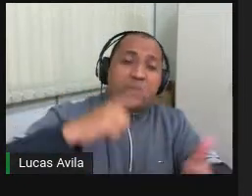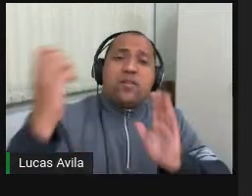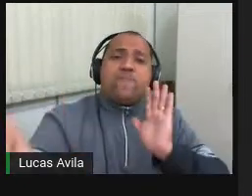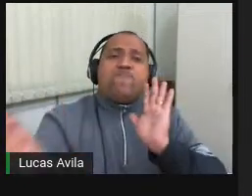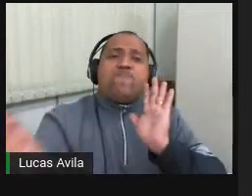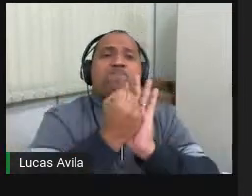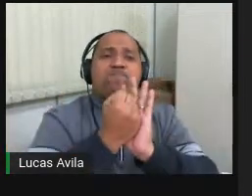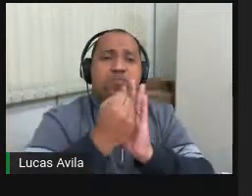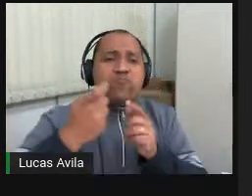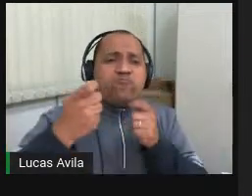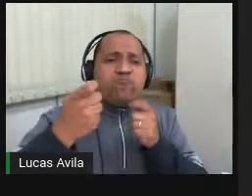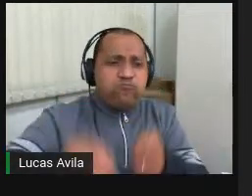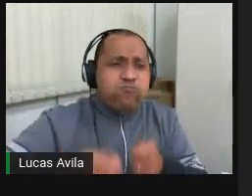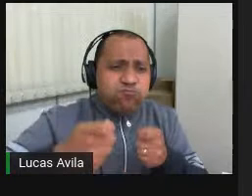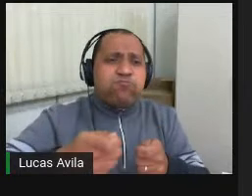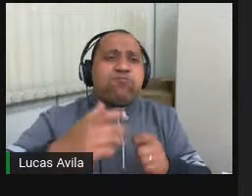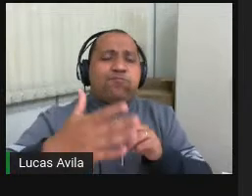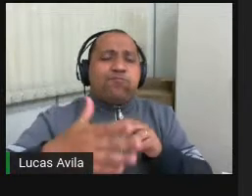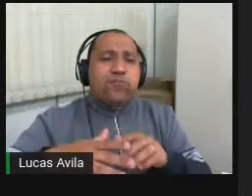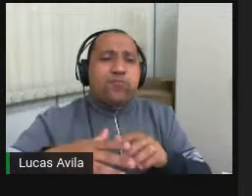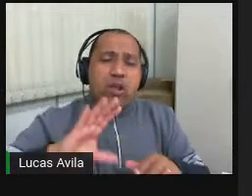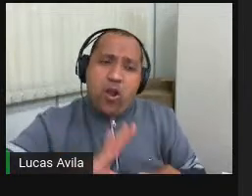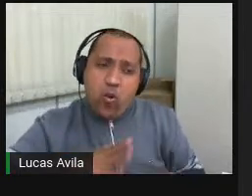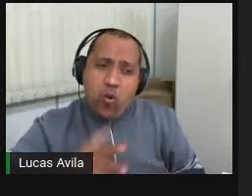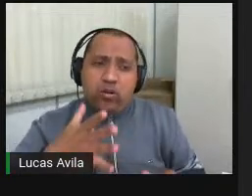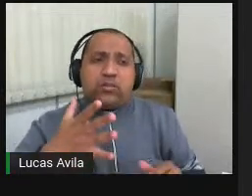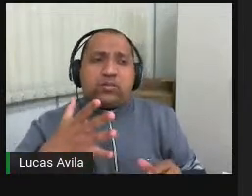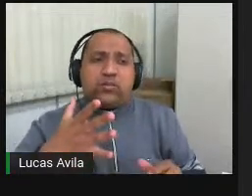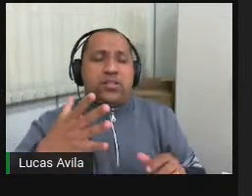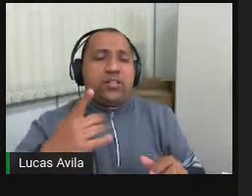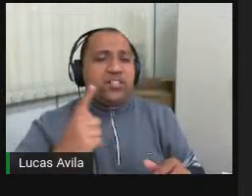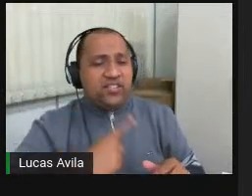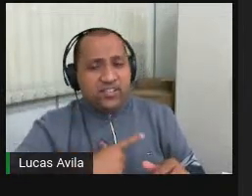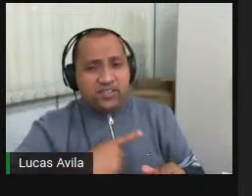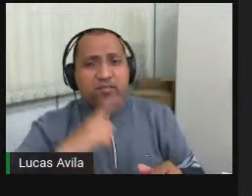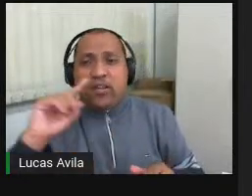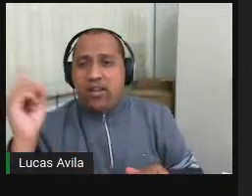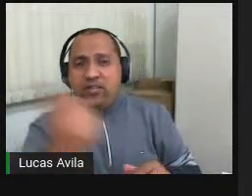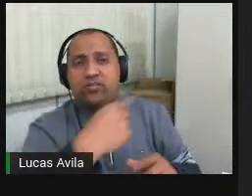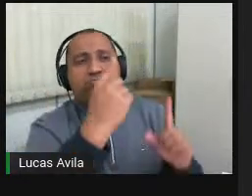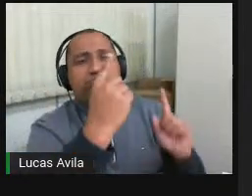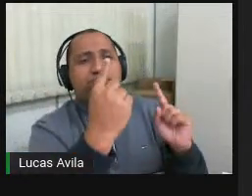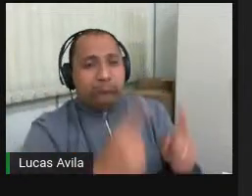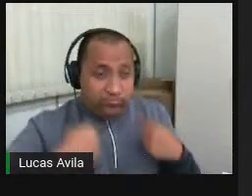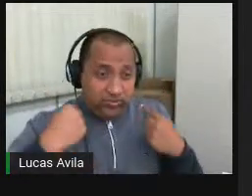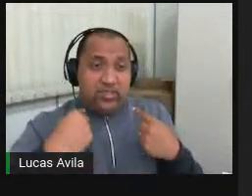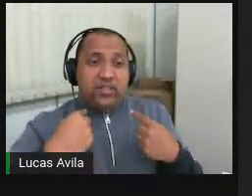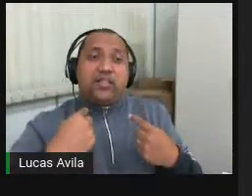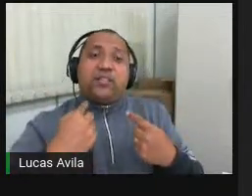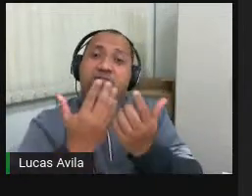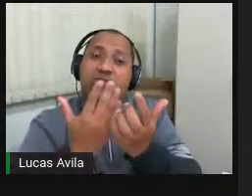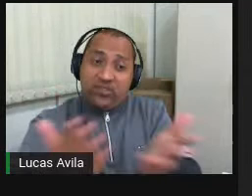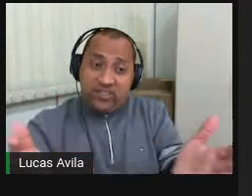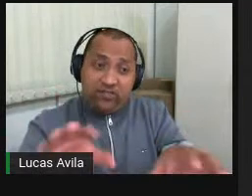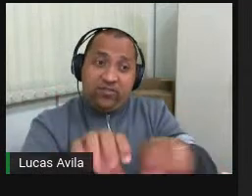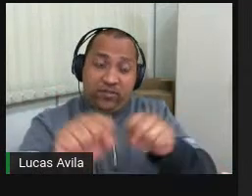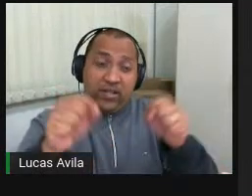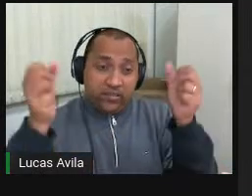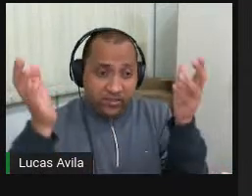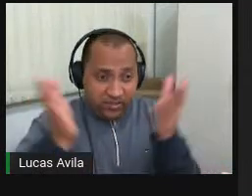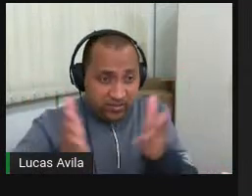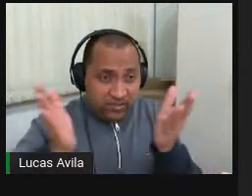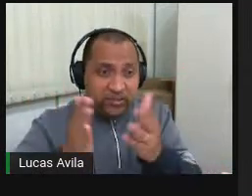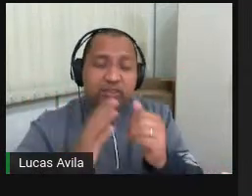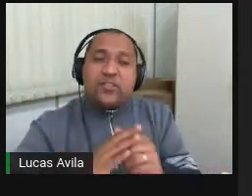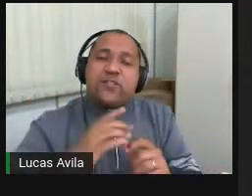resiliência, do saber e da coragem frente às adversidades. Caros recém-formados, é cheia de